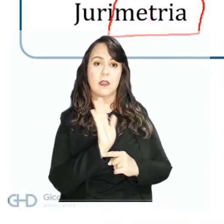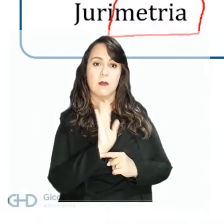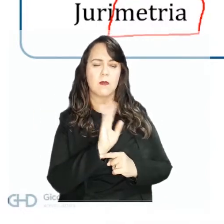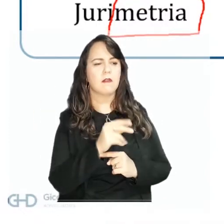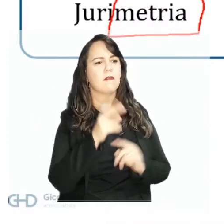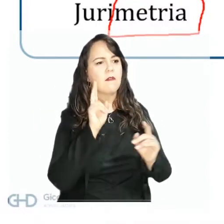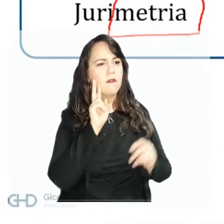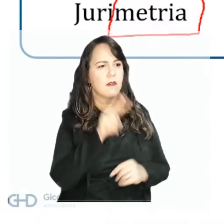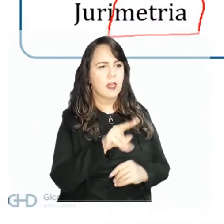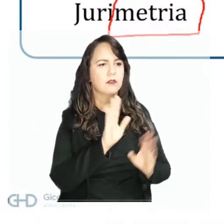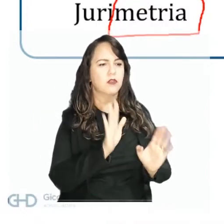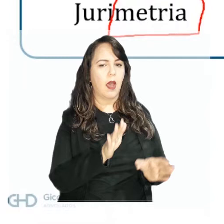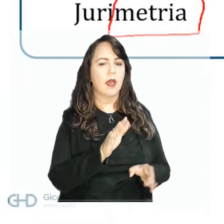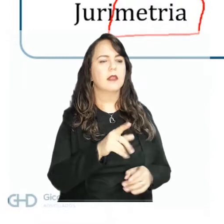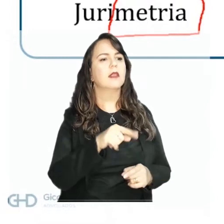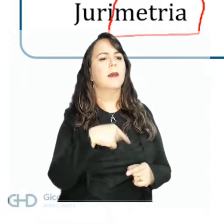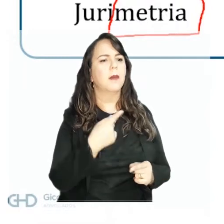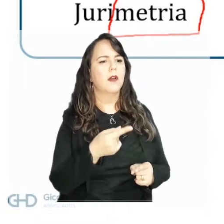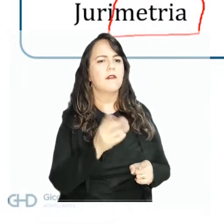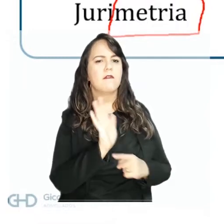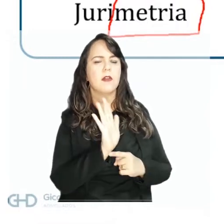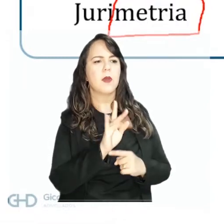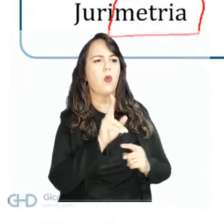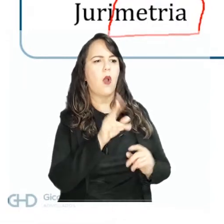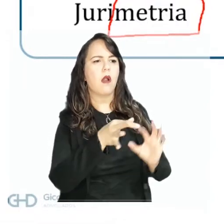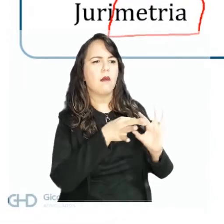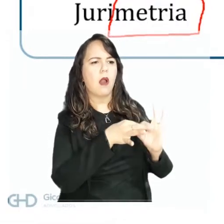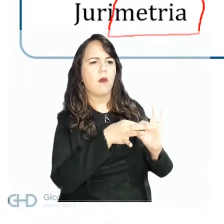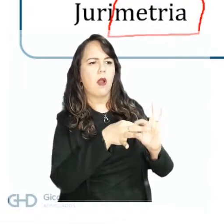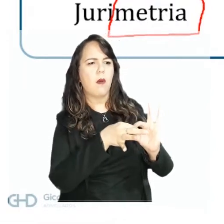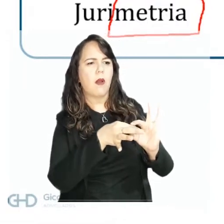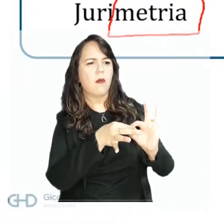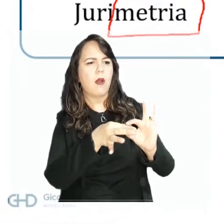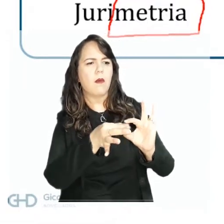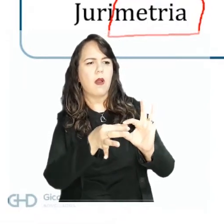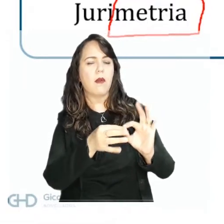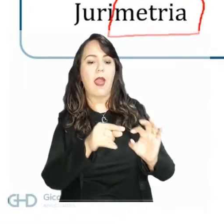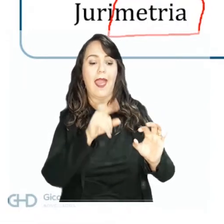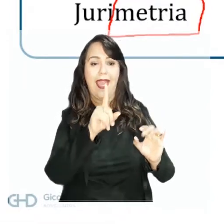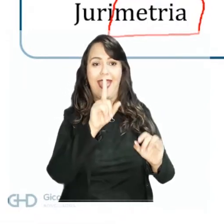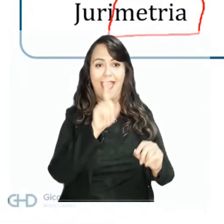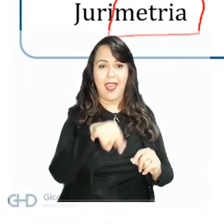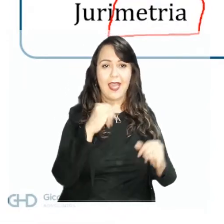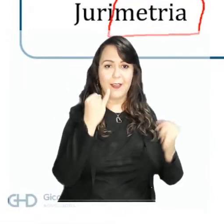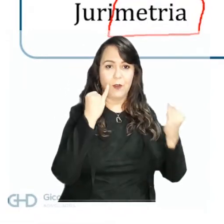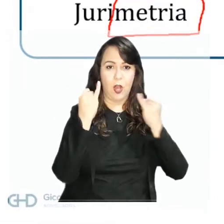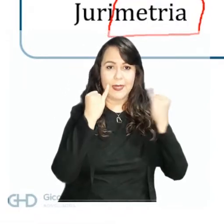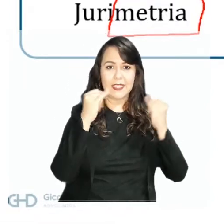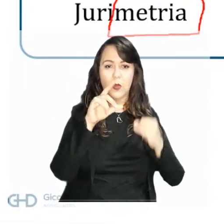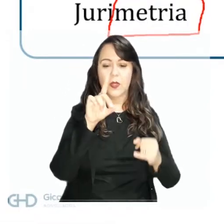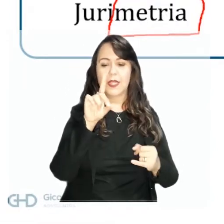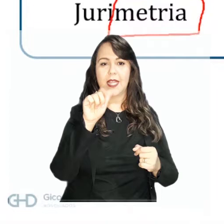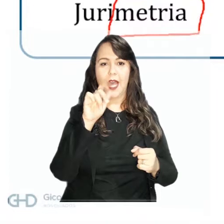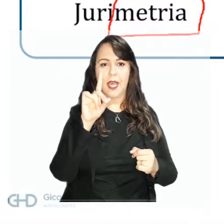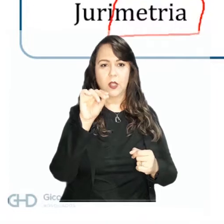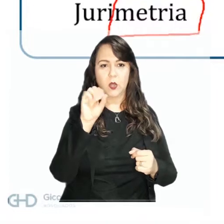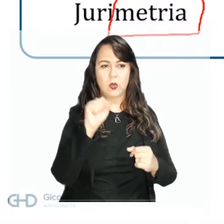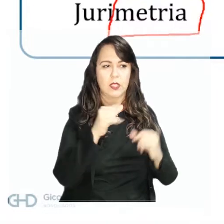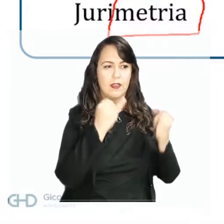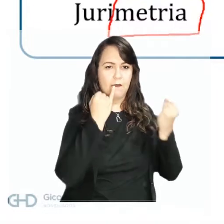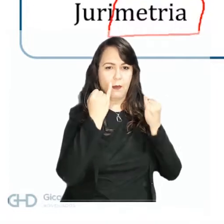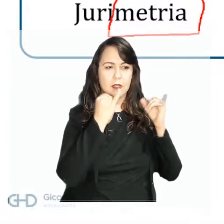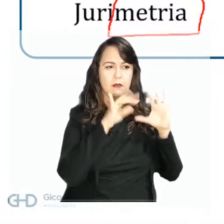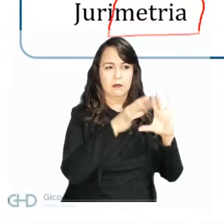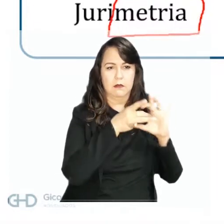da anatomia do direito buscam causas, data science busca correlações importantes. E isso a gente só